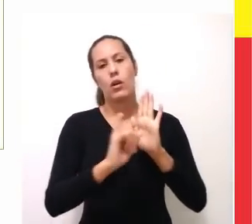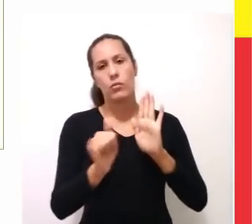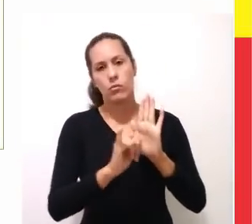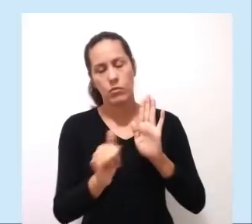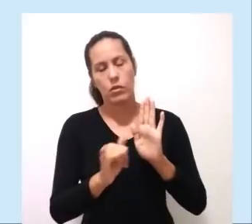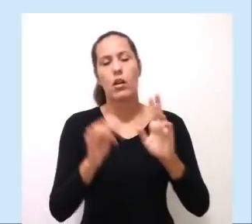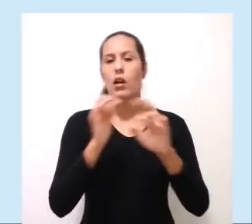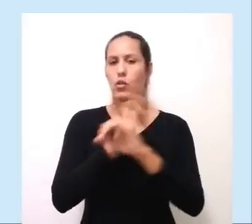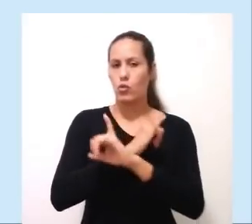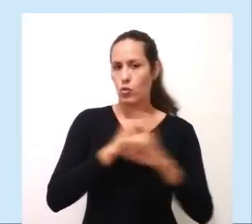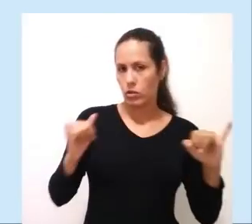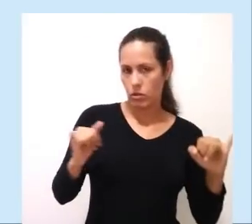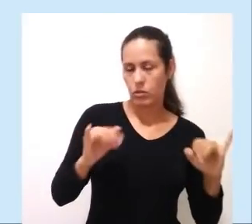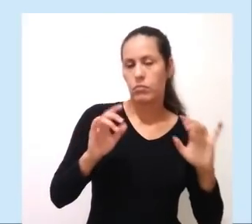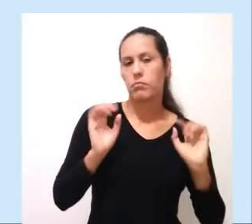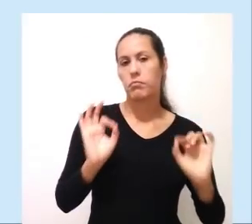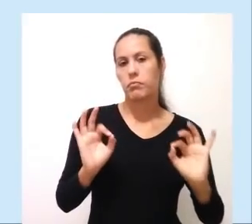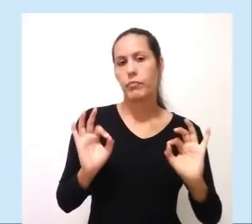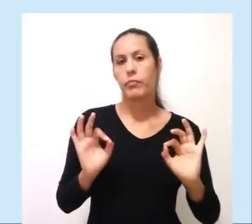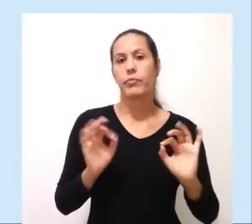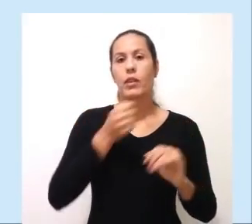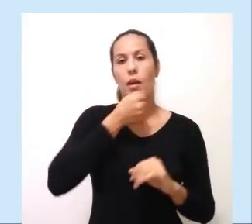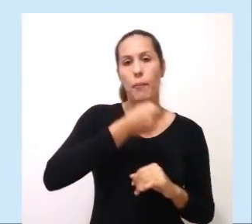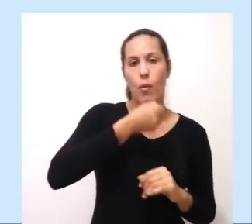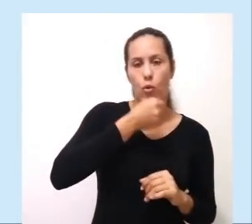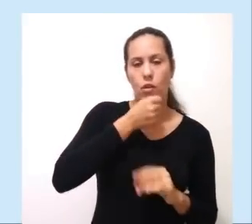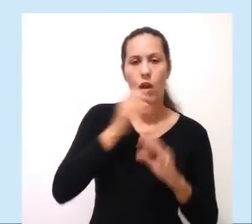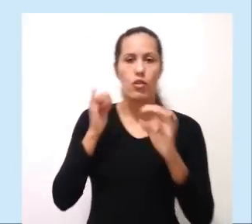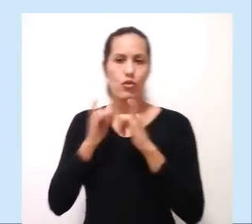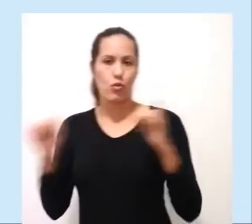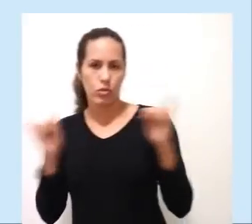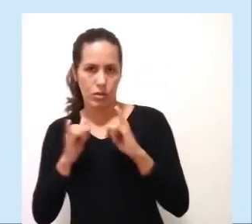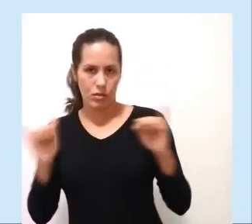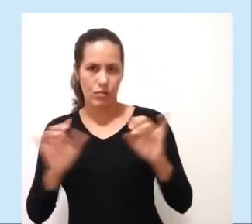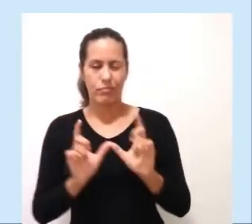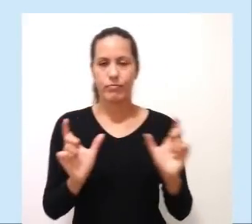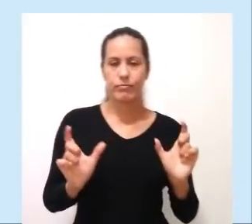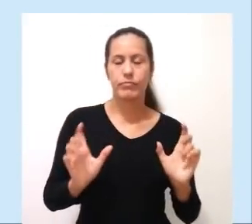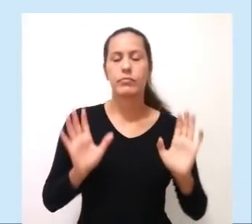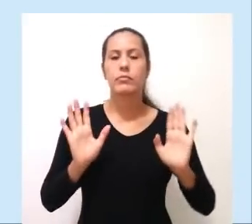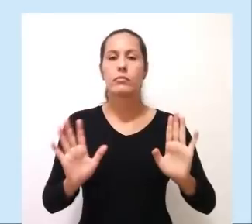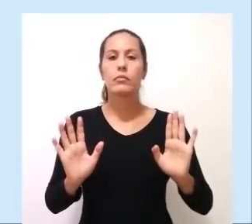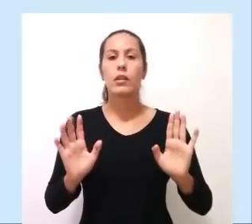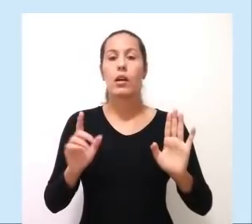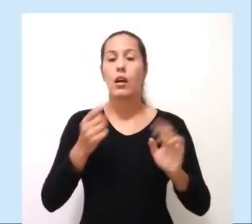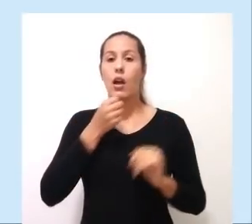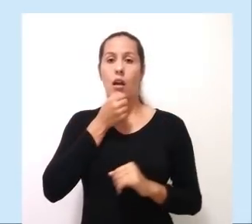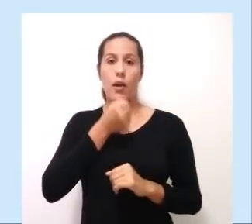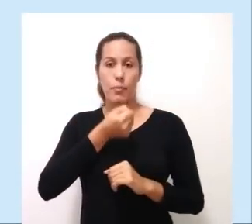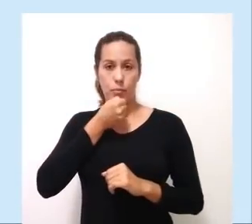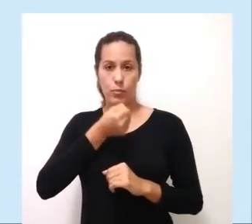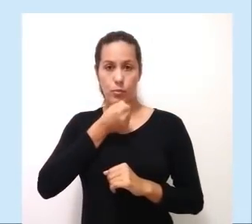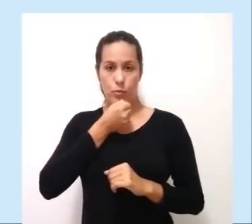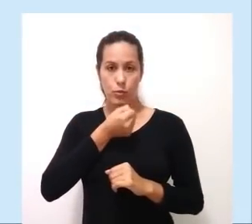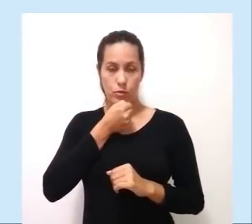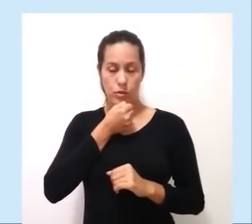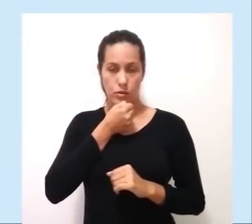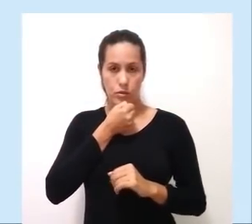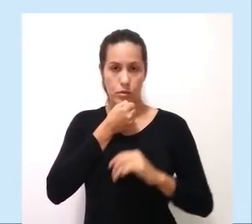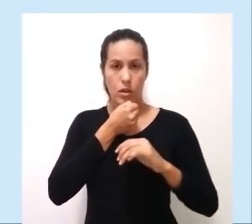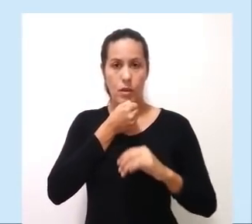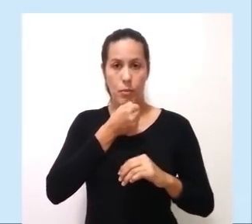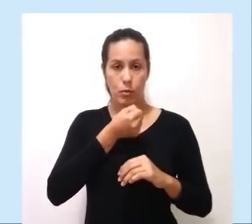uma reportagem, há a notícia, certo? Então, reportagem, notícia. Nós observamos aqui que a